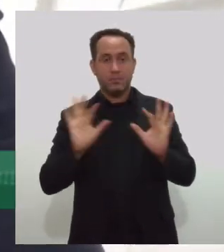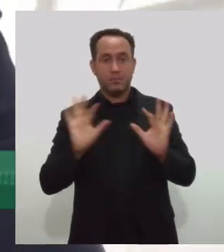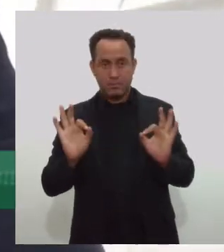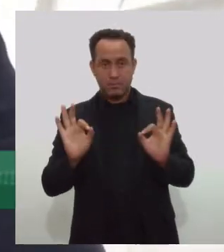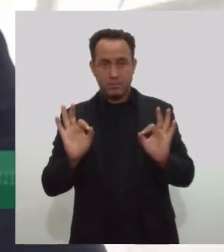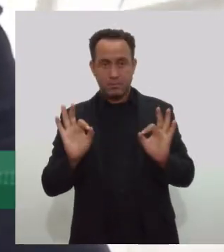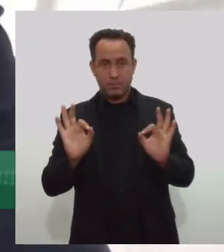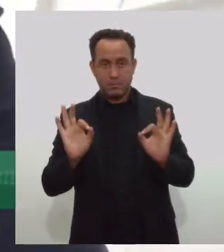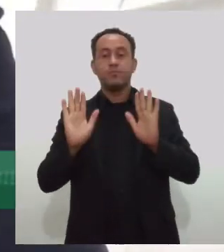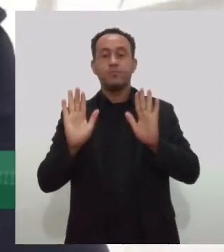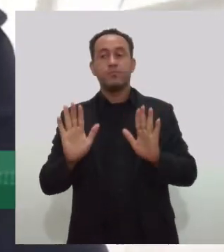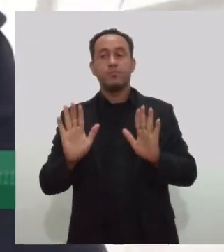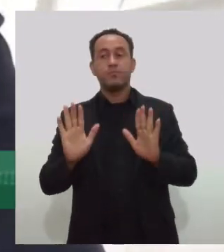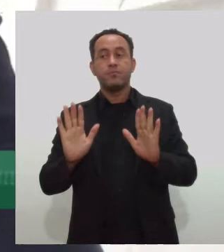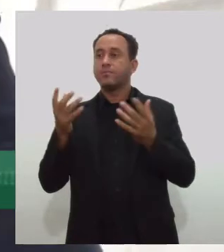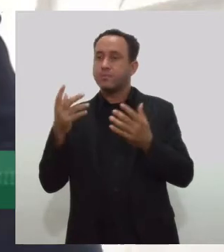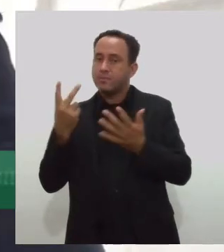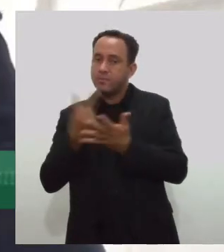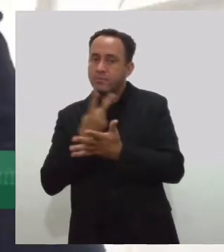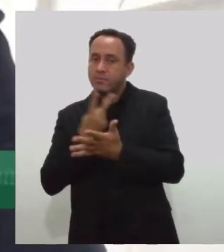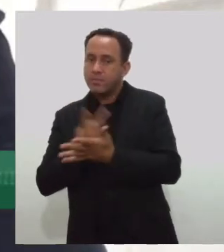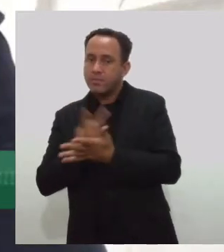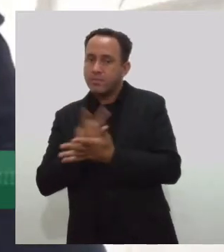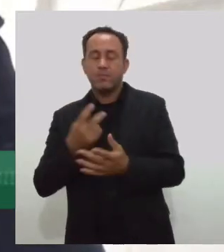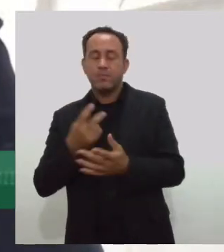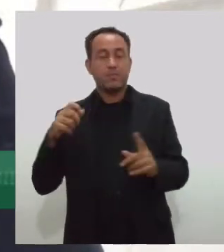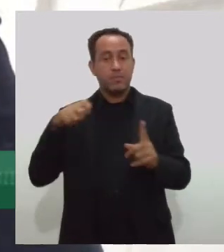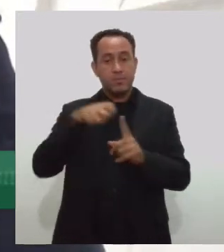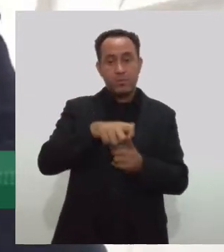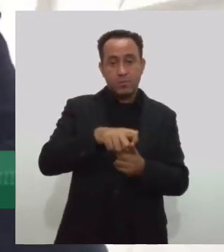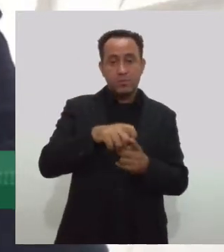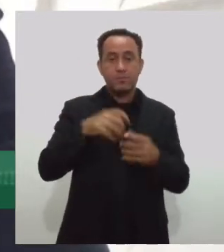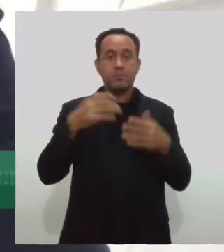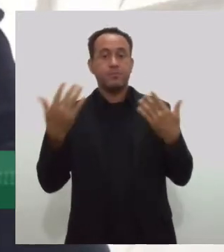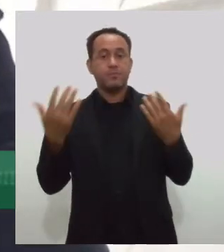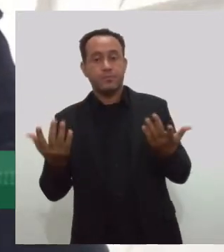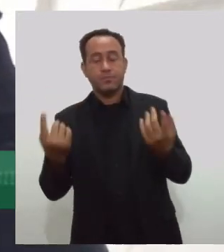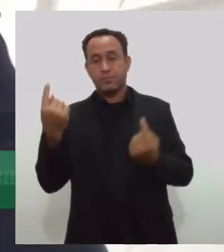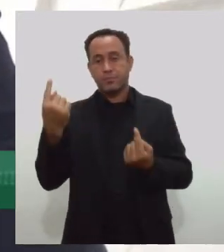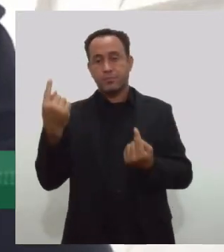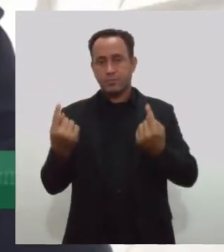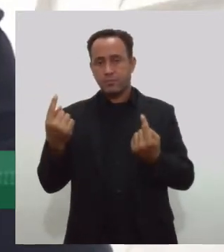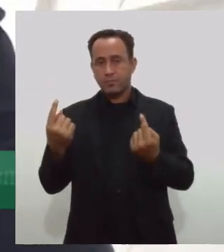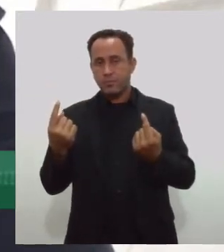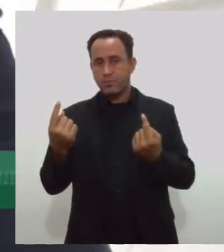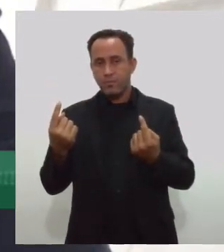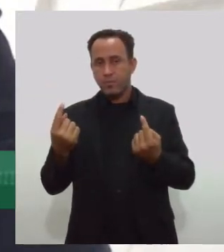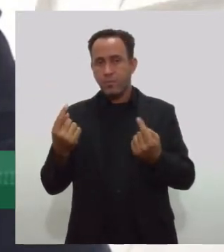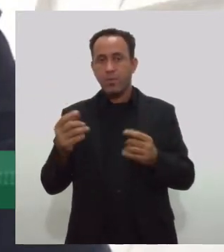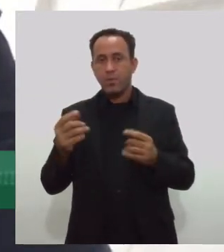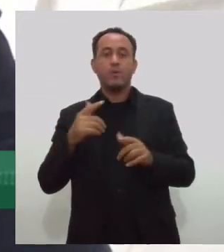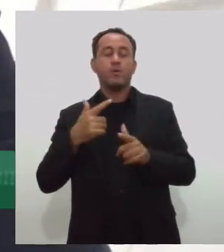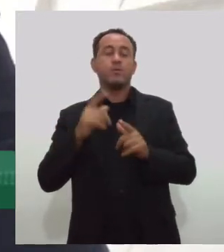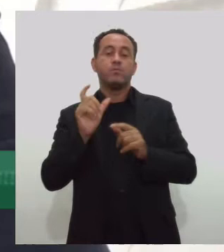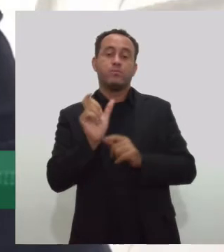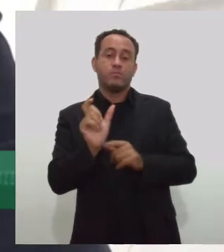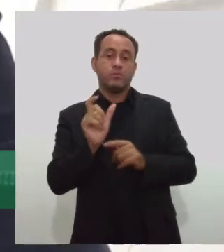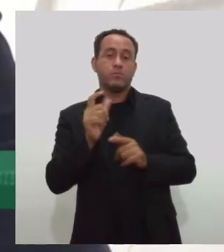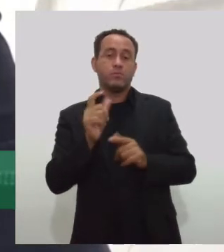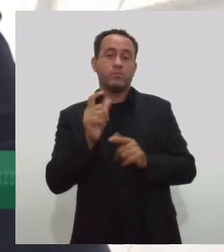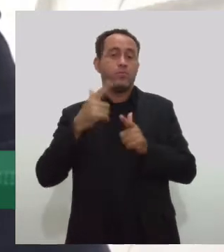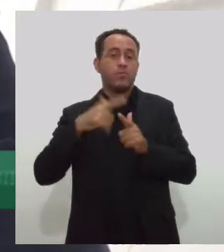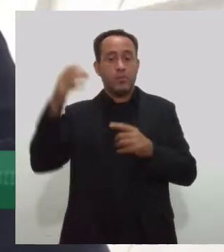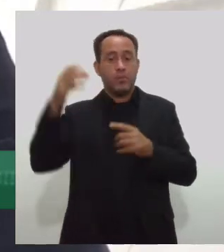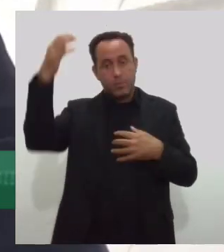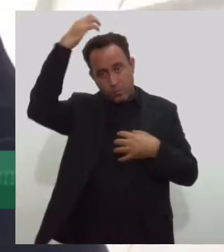agido com imprudência, com negligência ou com imperícia, em uma palavra, mesmo que